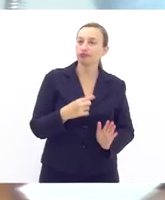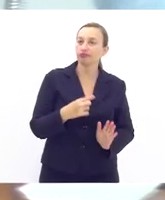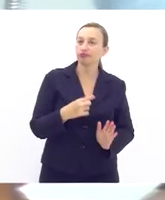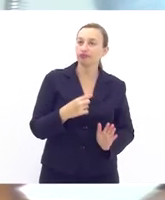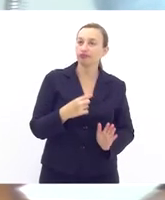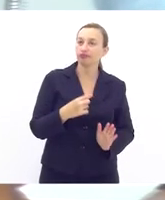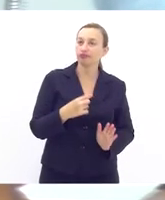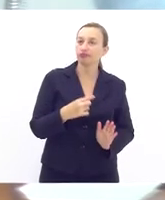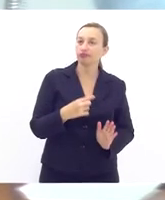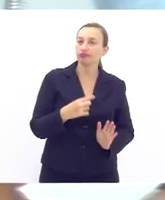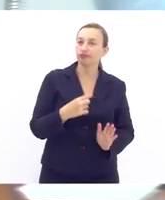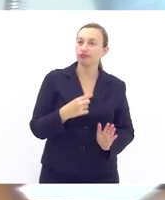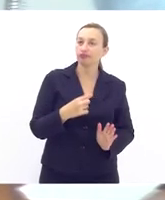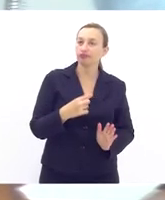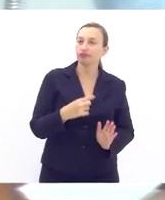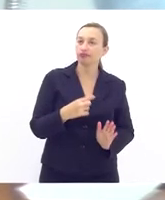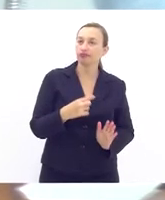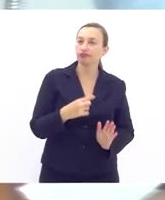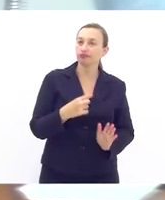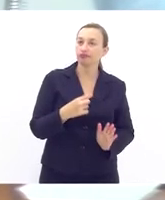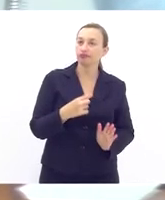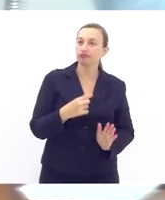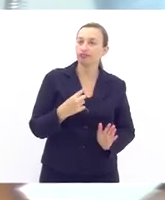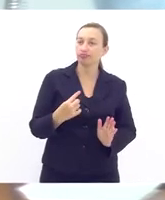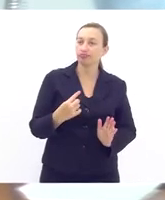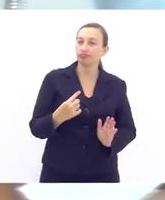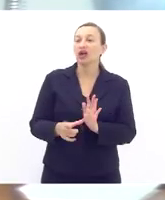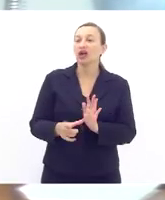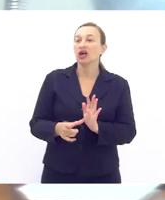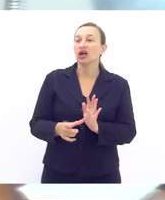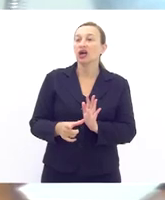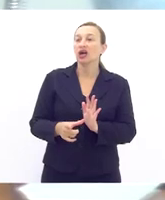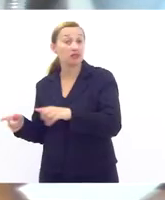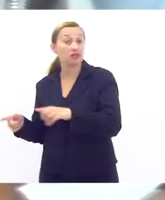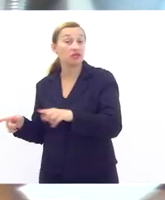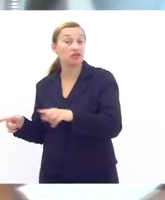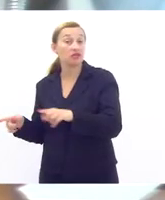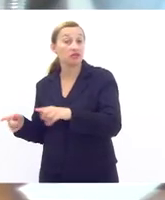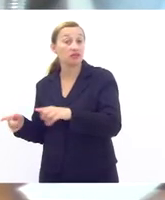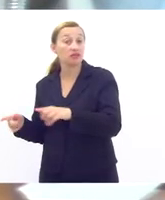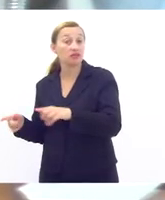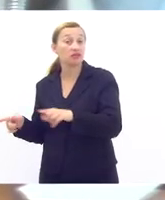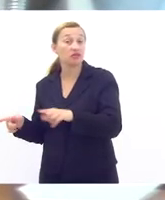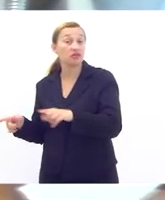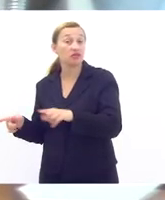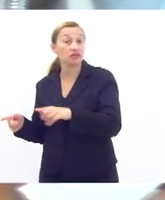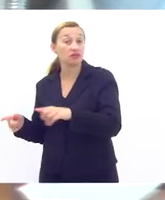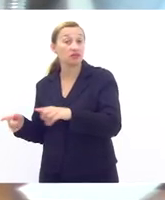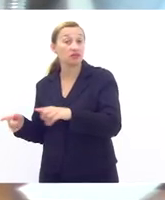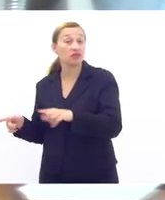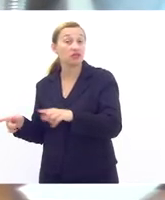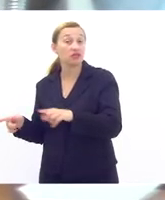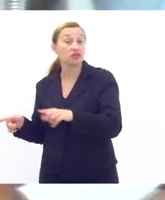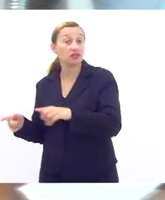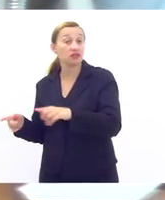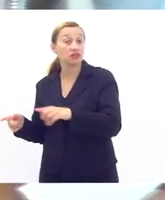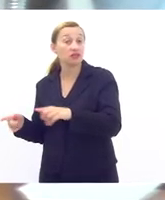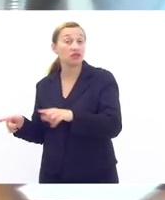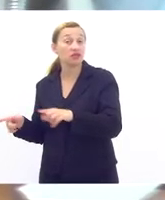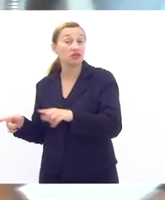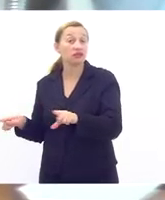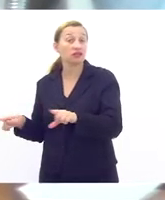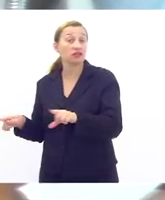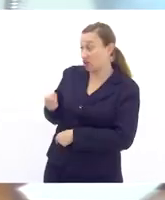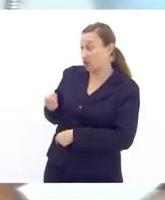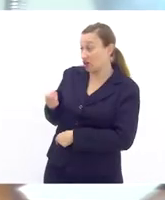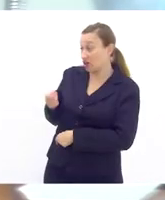permite antes de fazer a sua coordenação estado município mas agora a gente tem as concessionárias também que tem bala na agulha